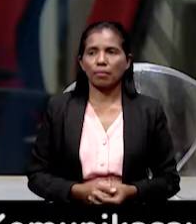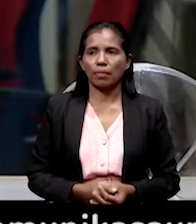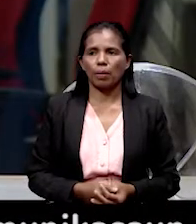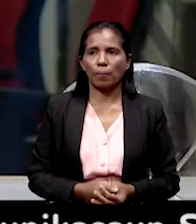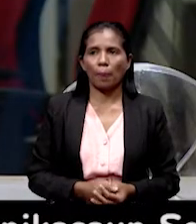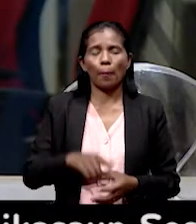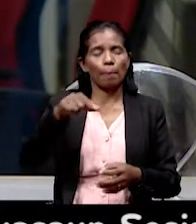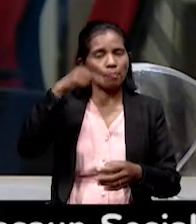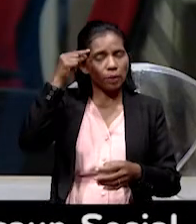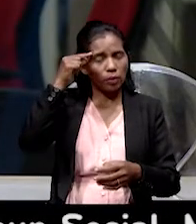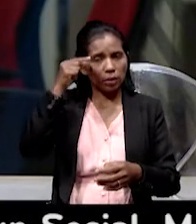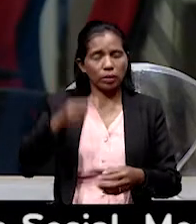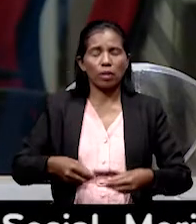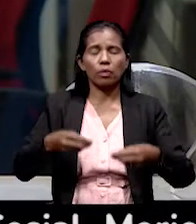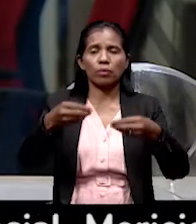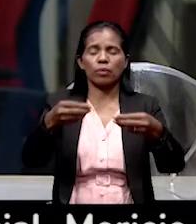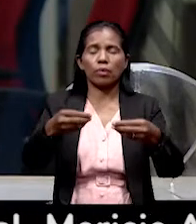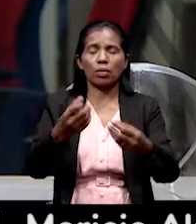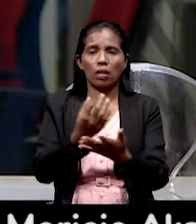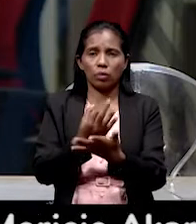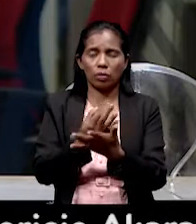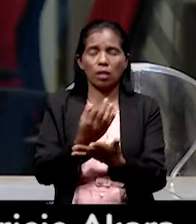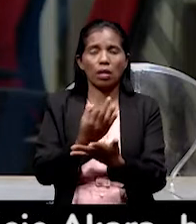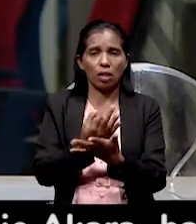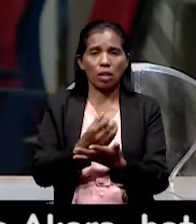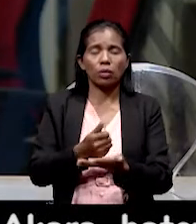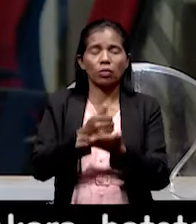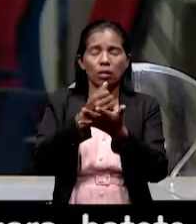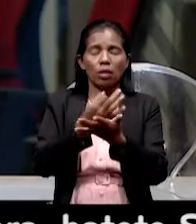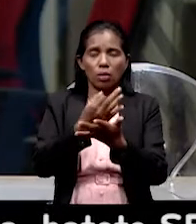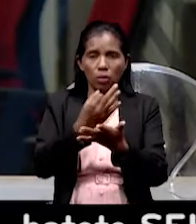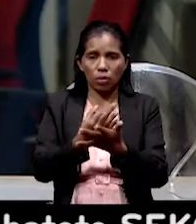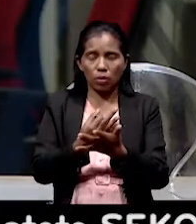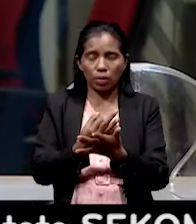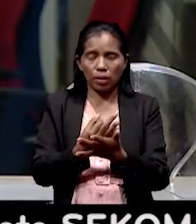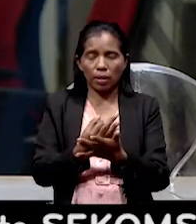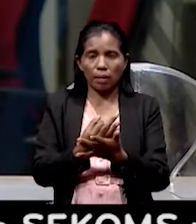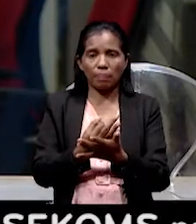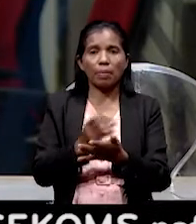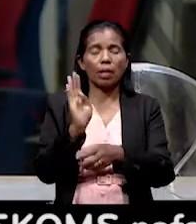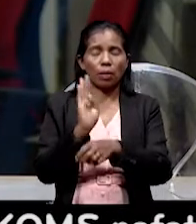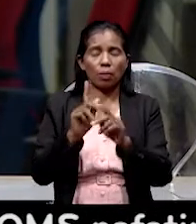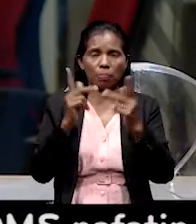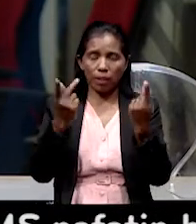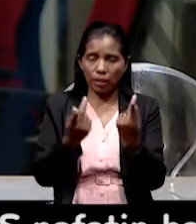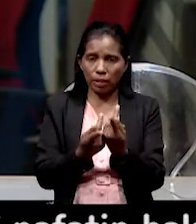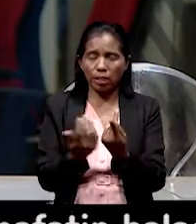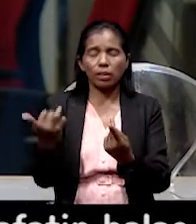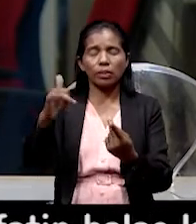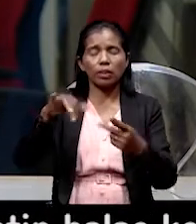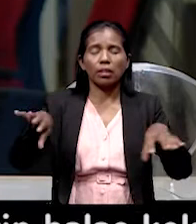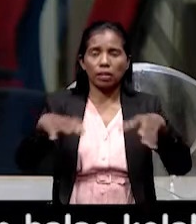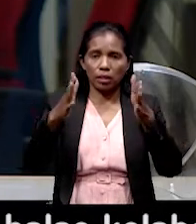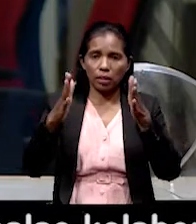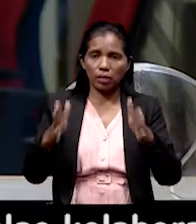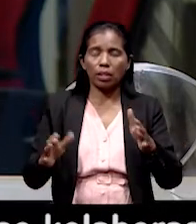Governo se atribui apoio financeiro temporário e extraordinário à empresa, empregador, no trabalhador,